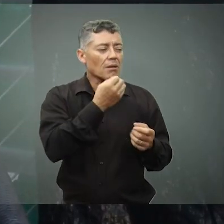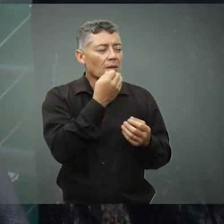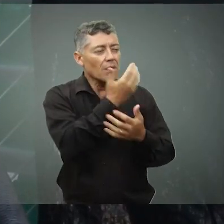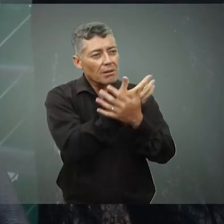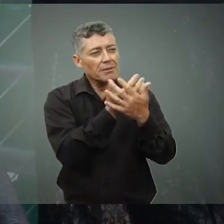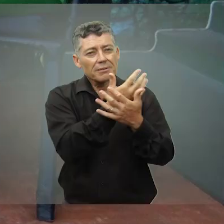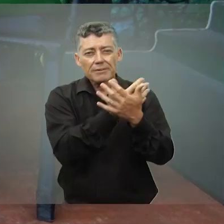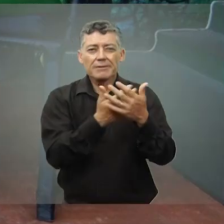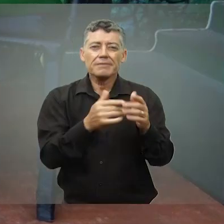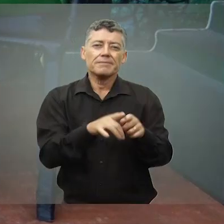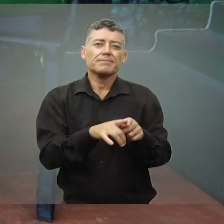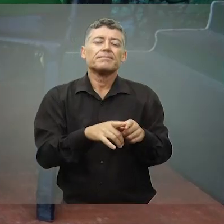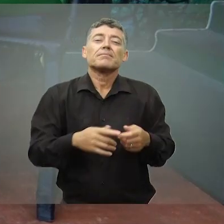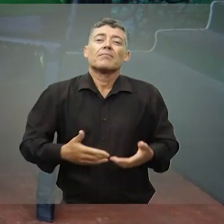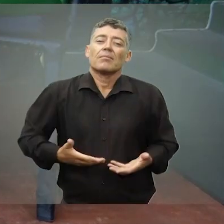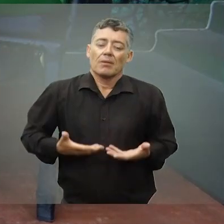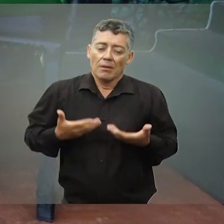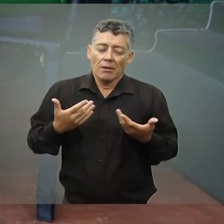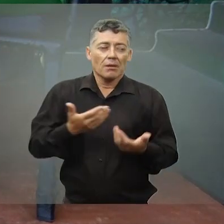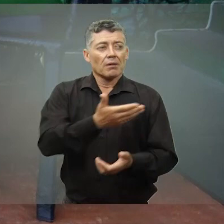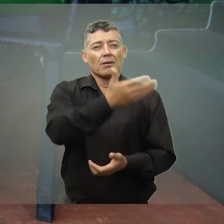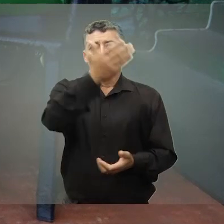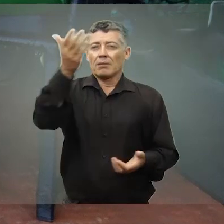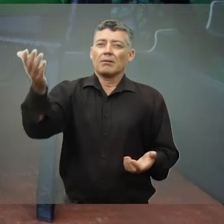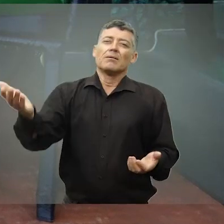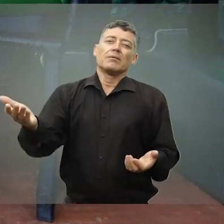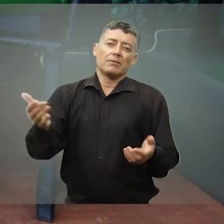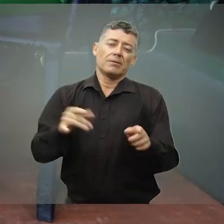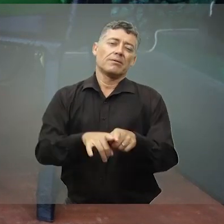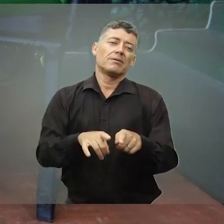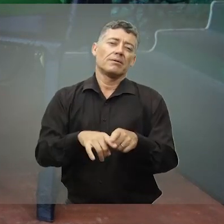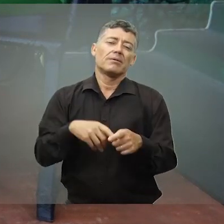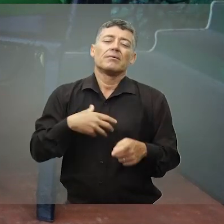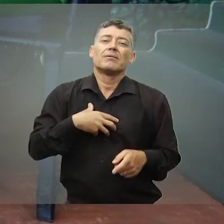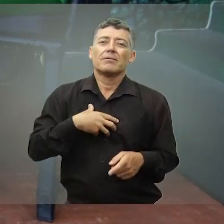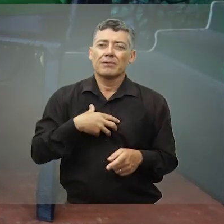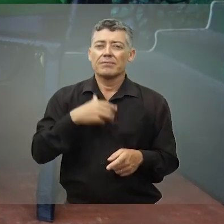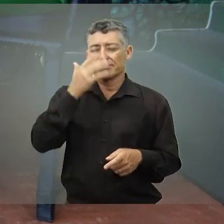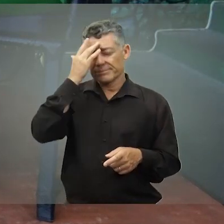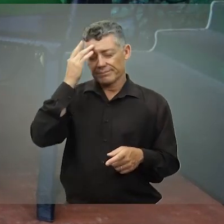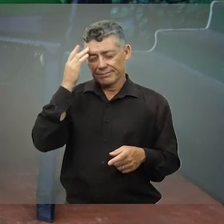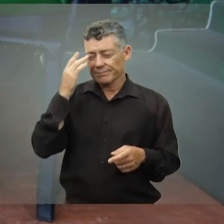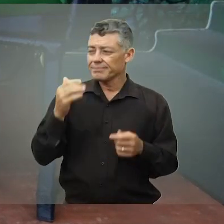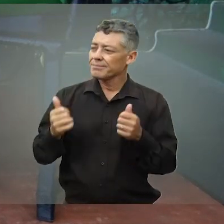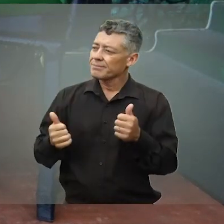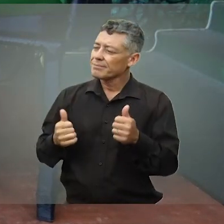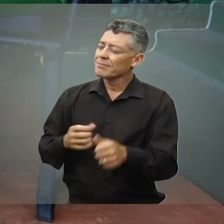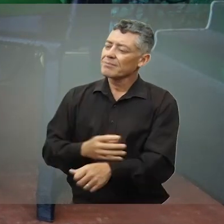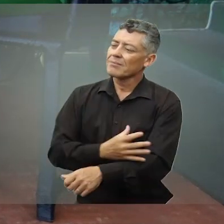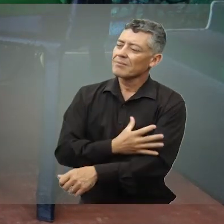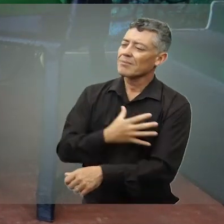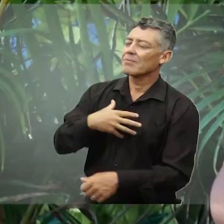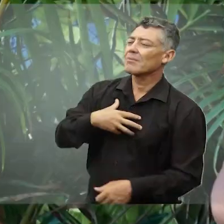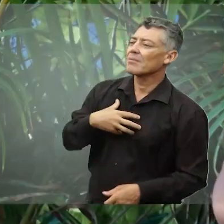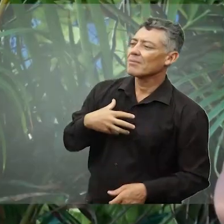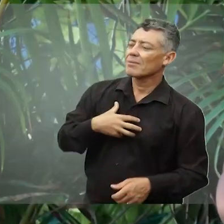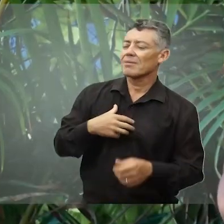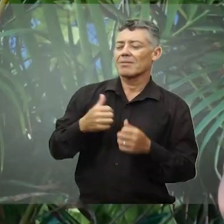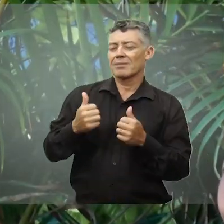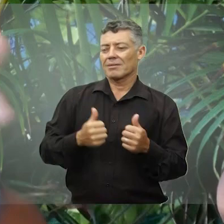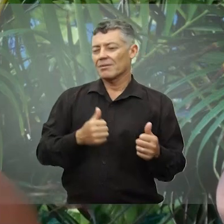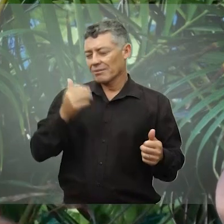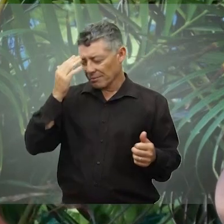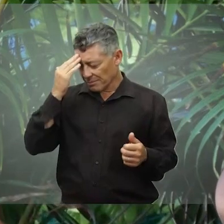gente também motiva muita gente, assim, e com certeza mexe muito com o público. Ah, eu fico arrepiado o tempo inteiro. Eu só